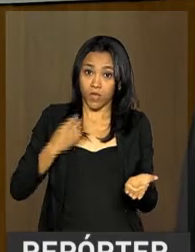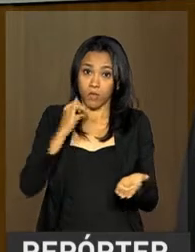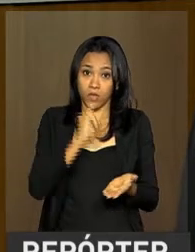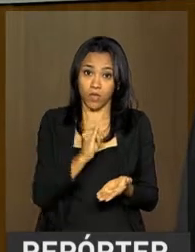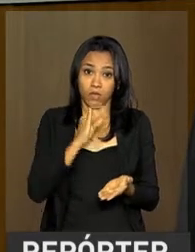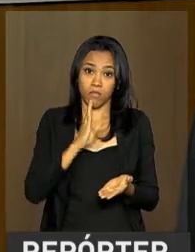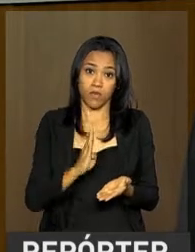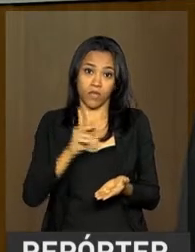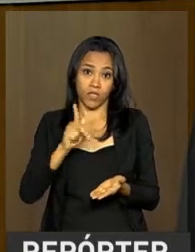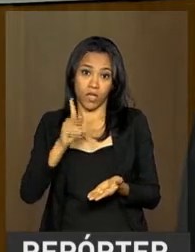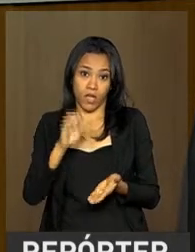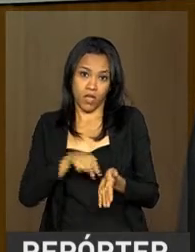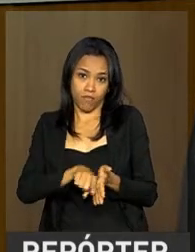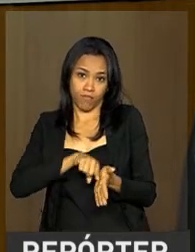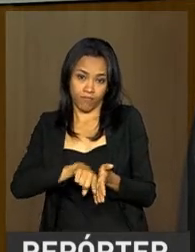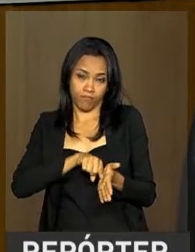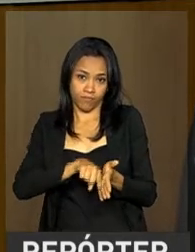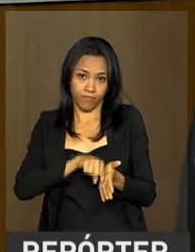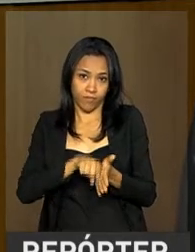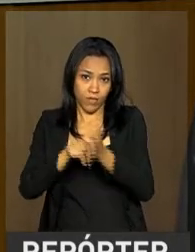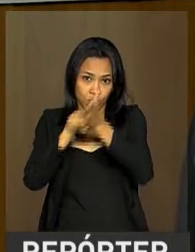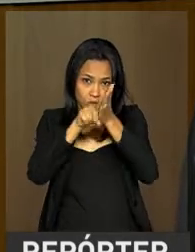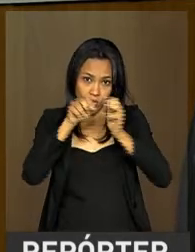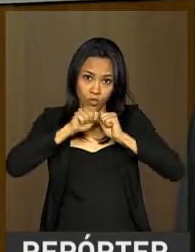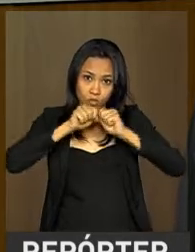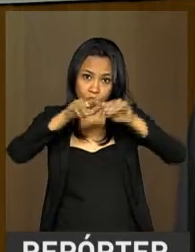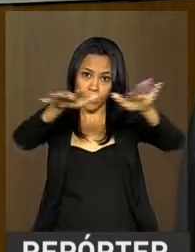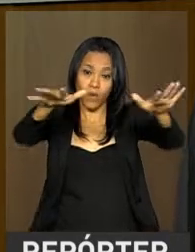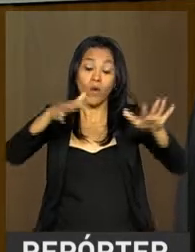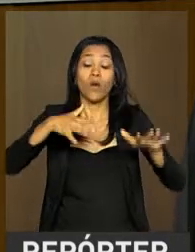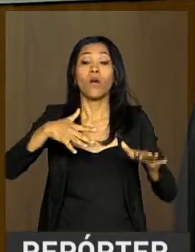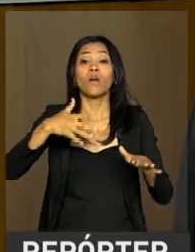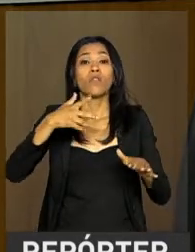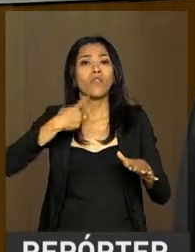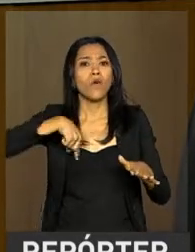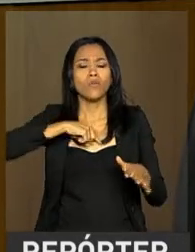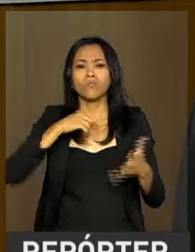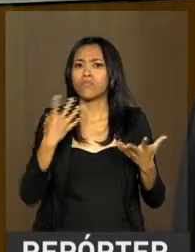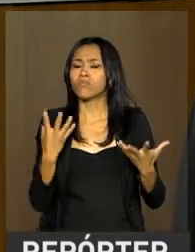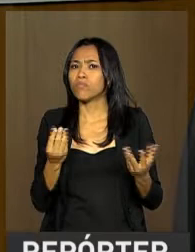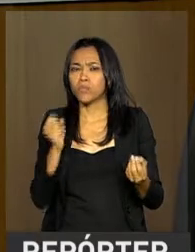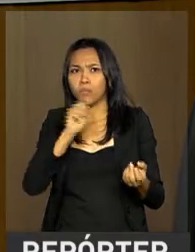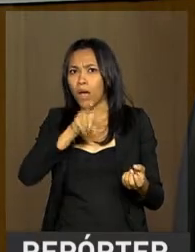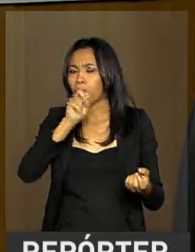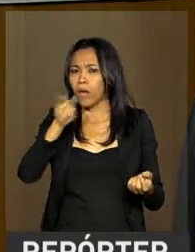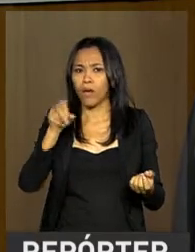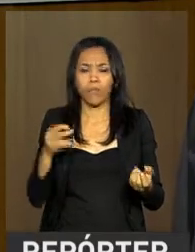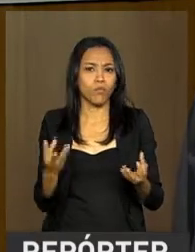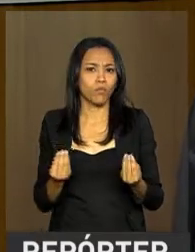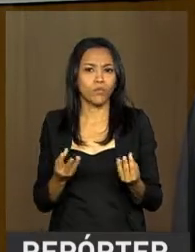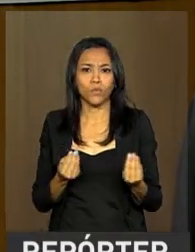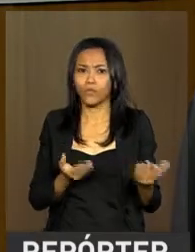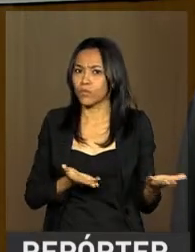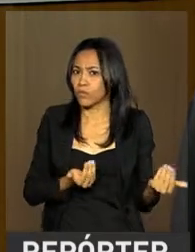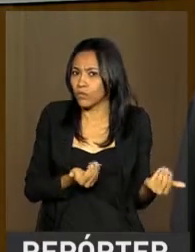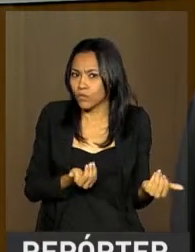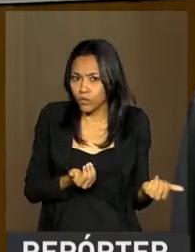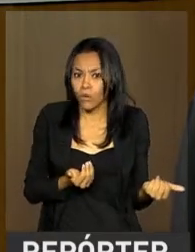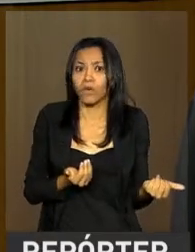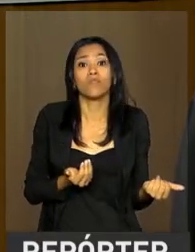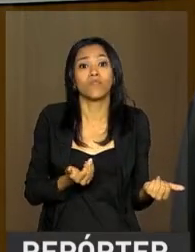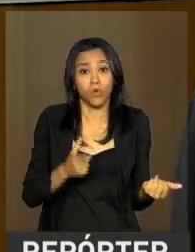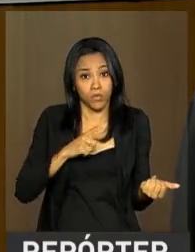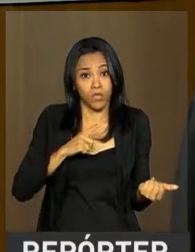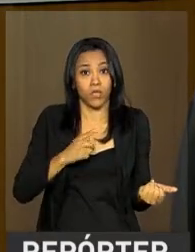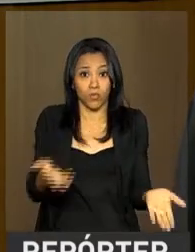de bônus demográfico da juventude nós nunca tivemos tantos jovens na nossa história e jamais teremos como temos